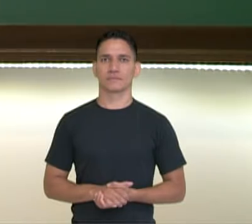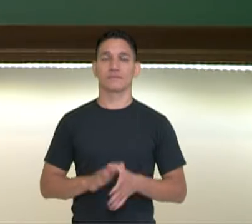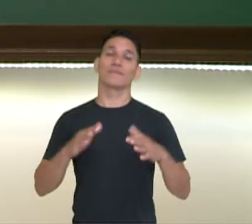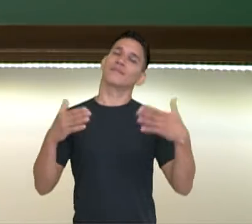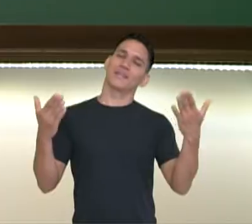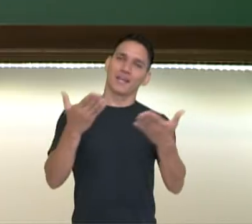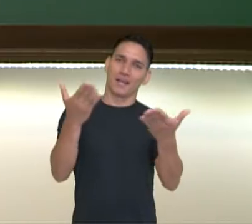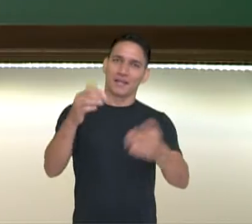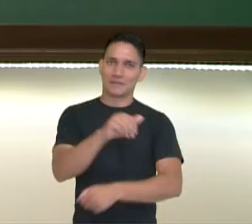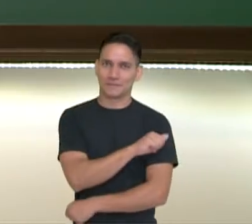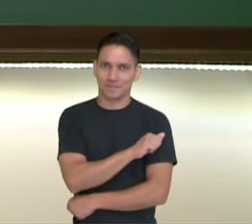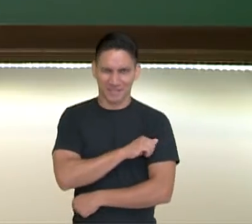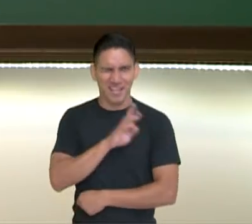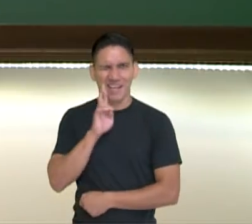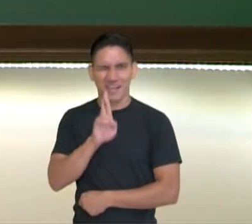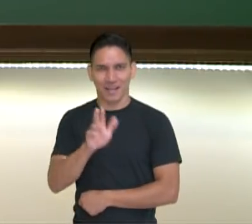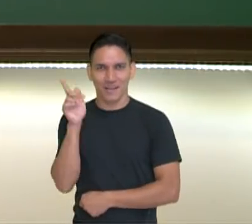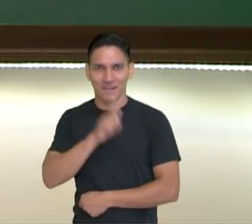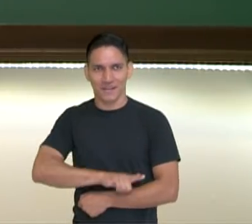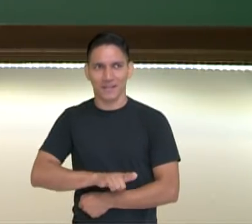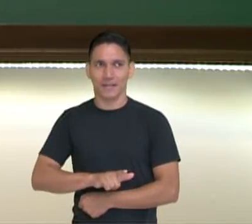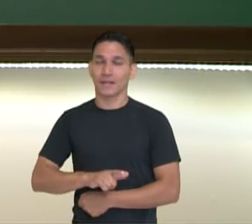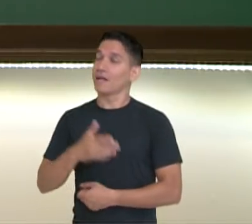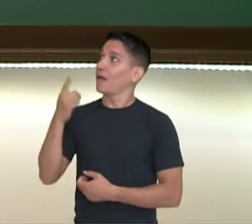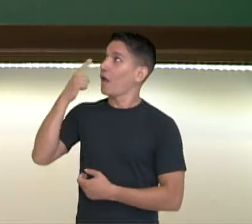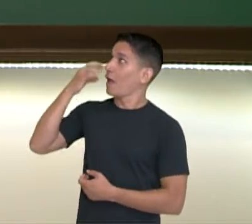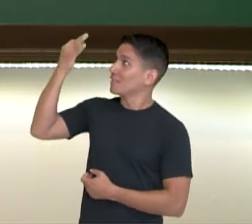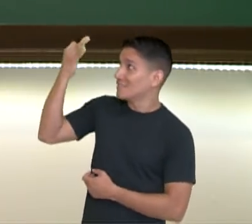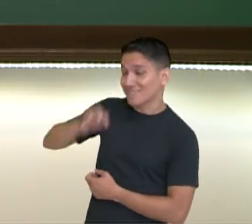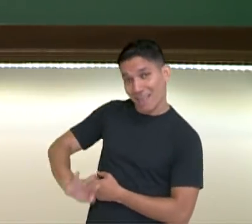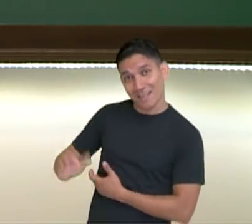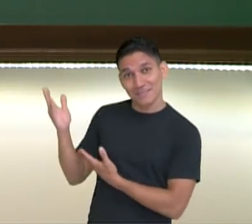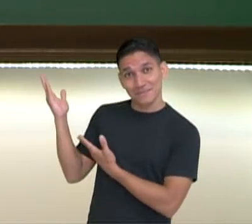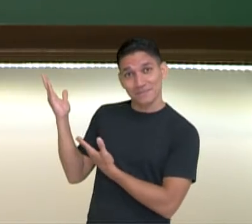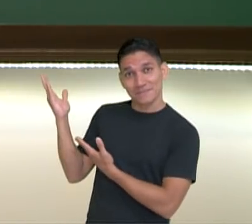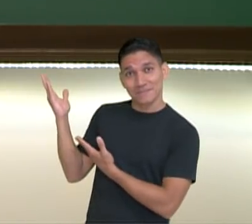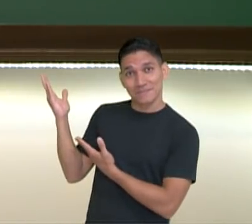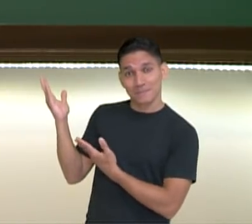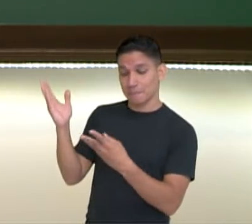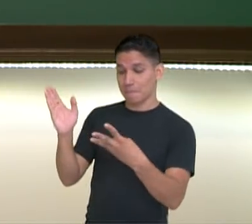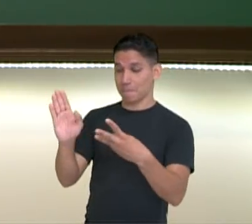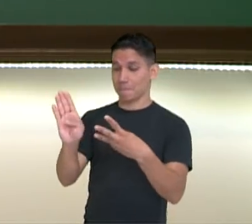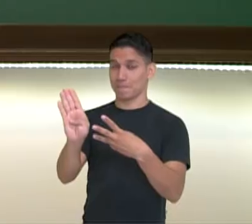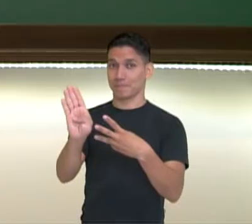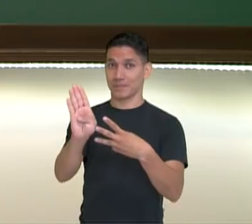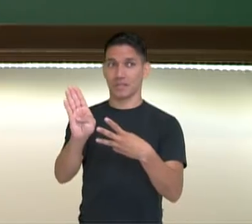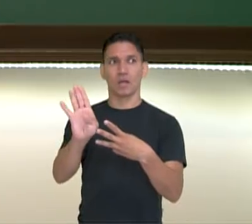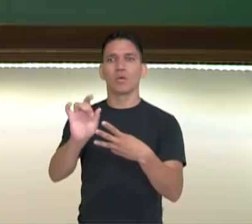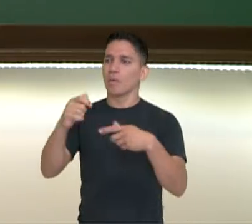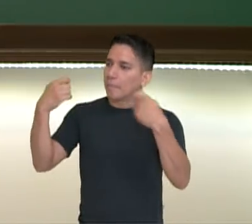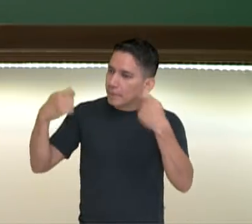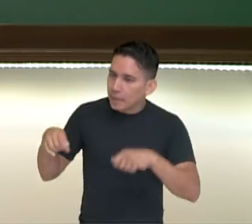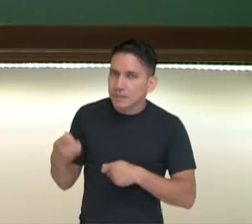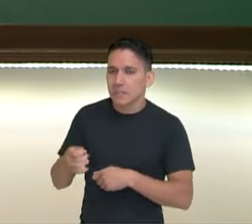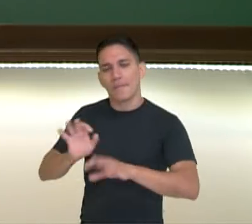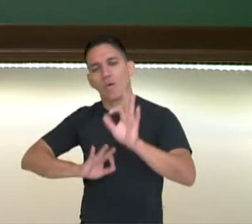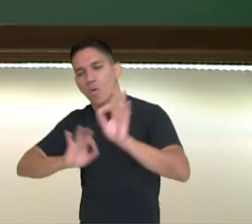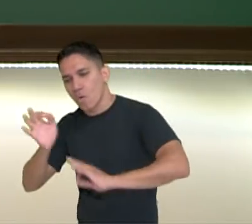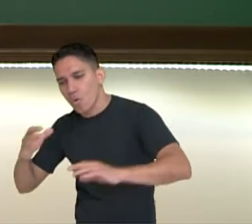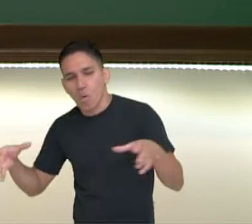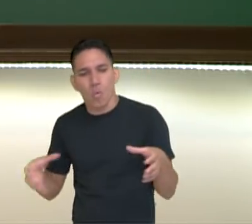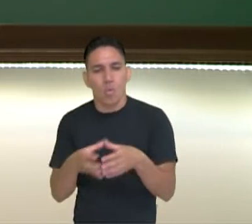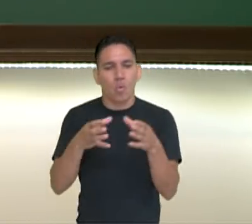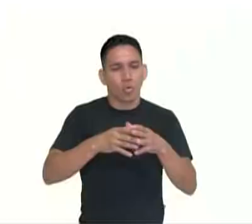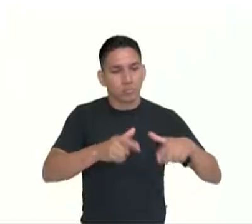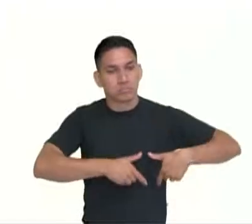Então, alunos, responderam a atividade? A alternativa correta aqui para a gente era a alternativa de letra B. A necessidade de coordenar trabalho de